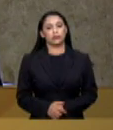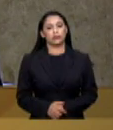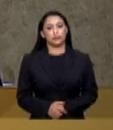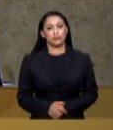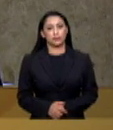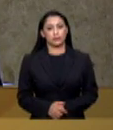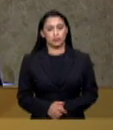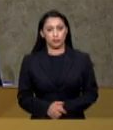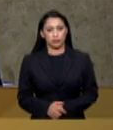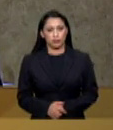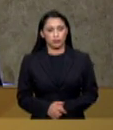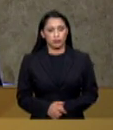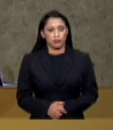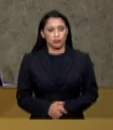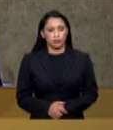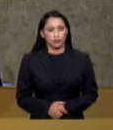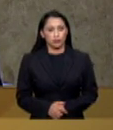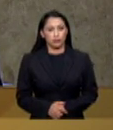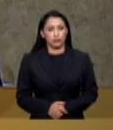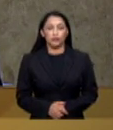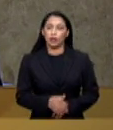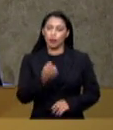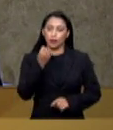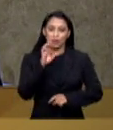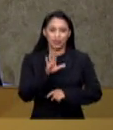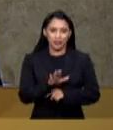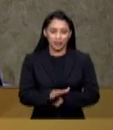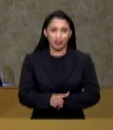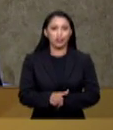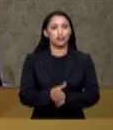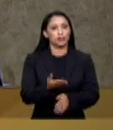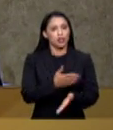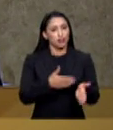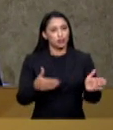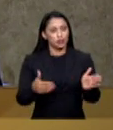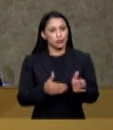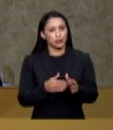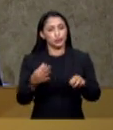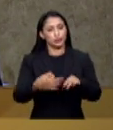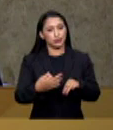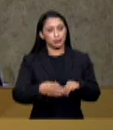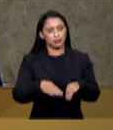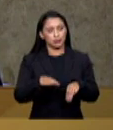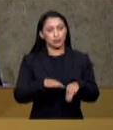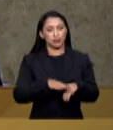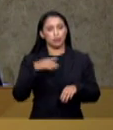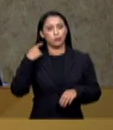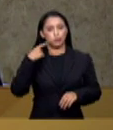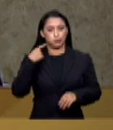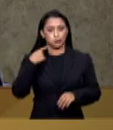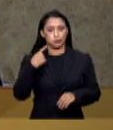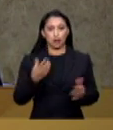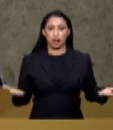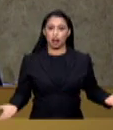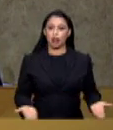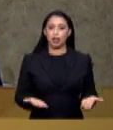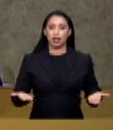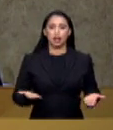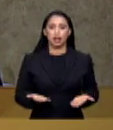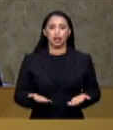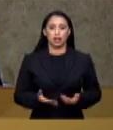Renovando os meus votos de boa tarde a todos os senhores ministros e advogados. Retoma a sessão no plenário. Passa a palavra à sua